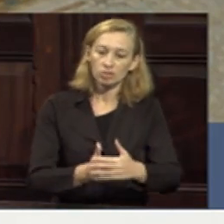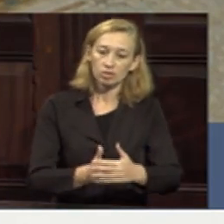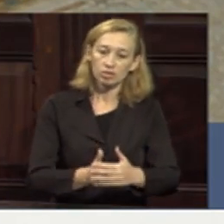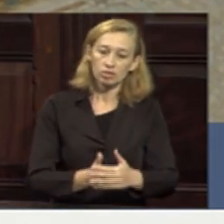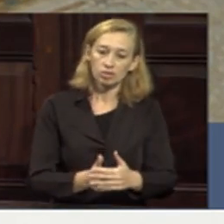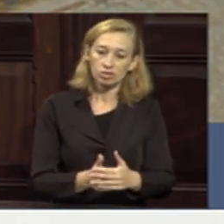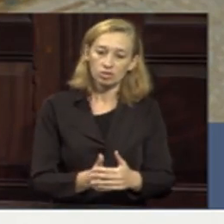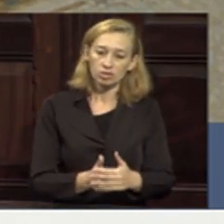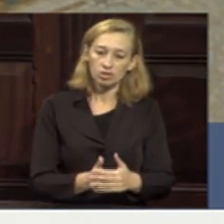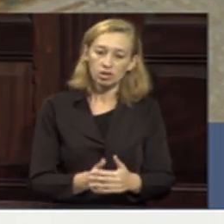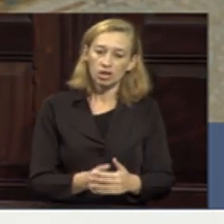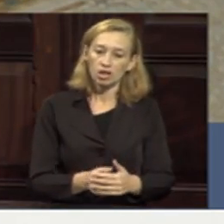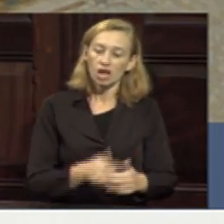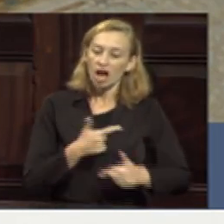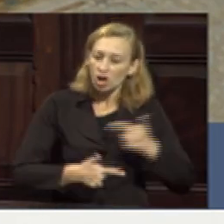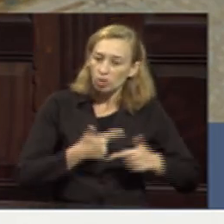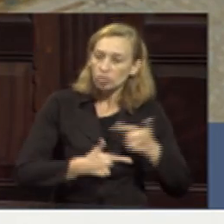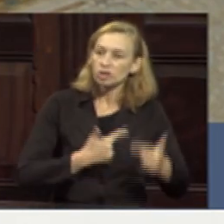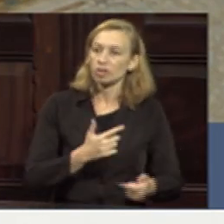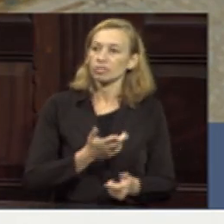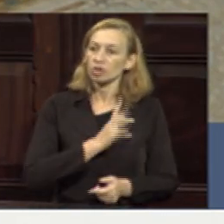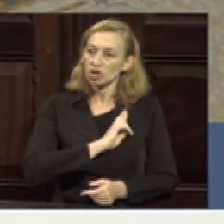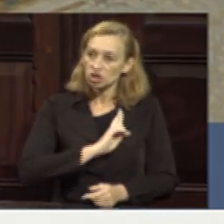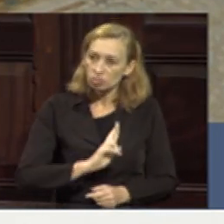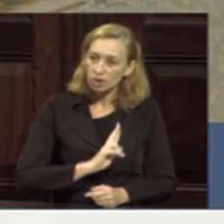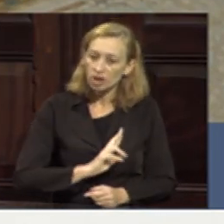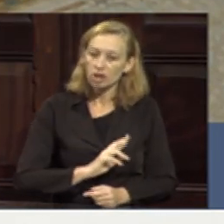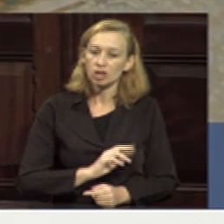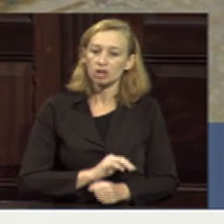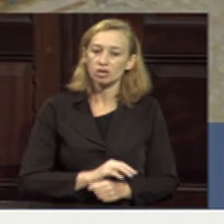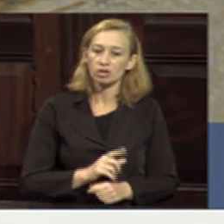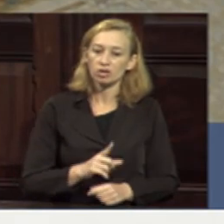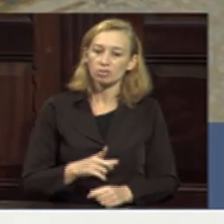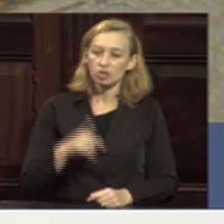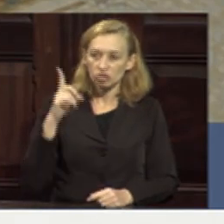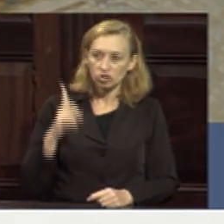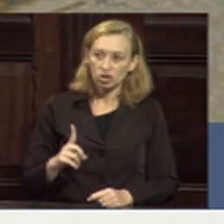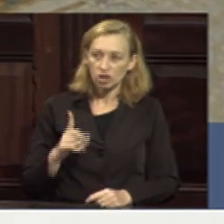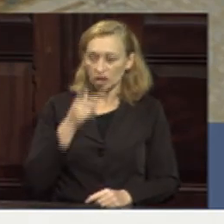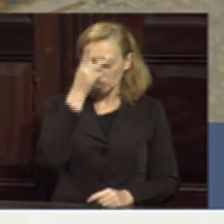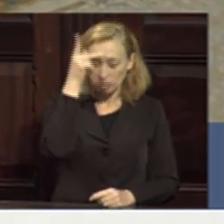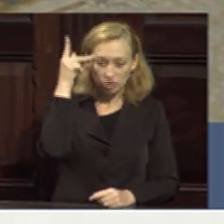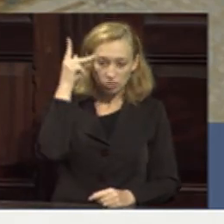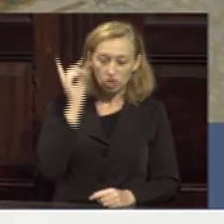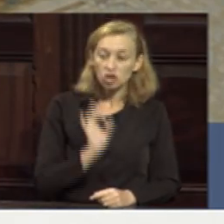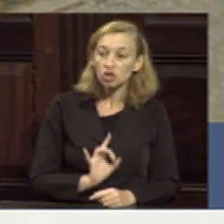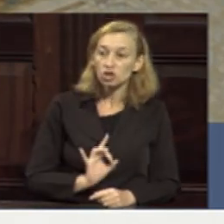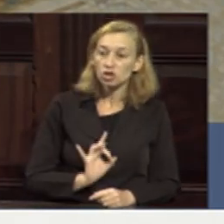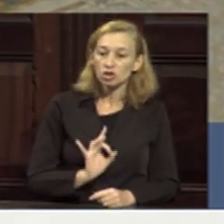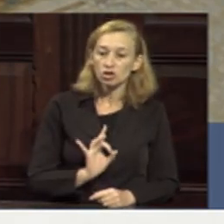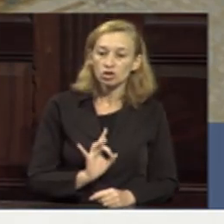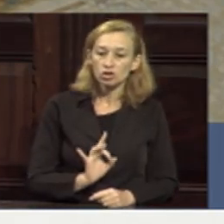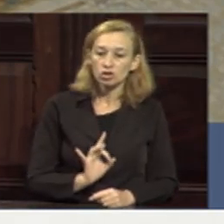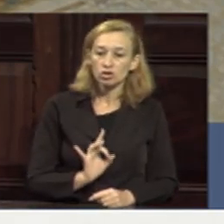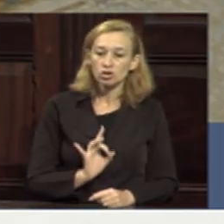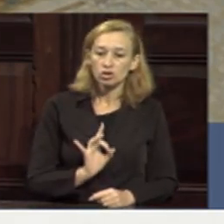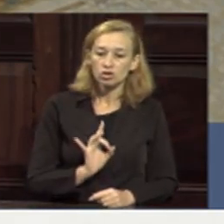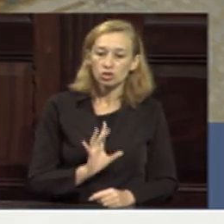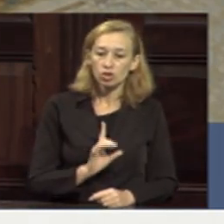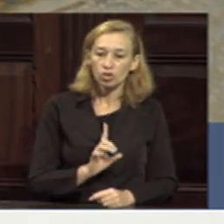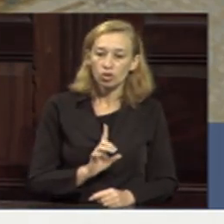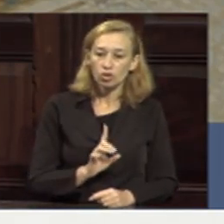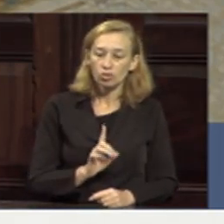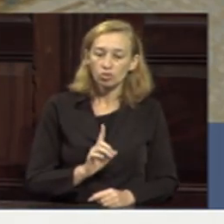a luta pelo respeito, pela dignidade, por direitos humanos. Somente quando perseguimos isso no dia a